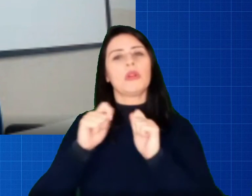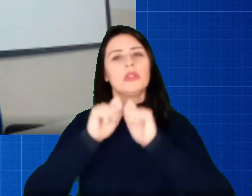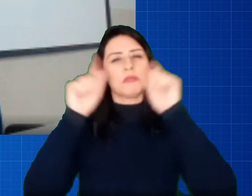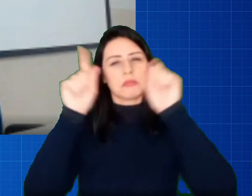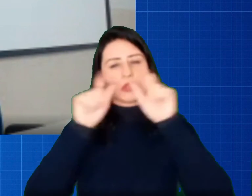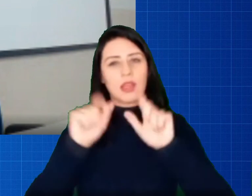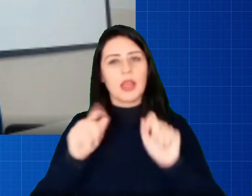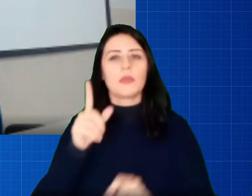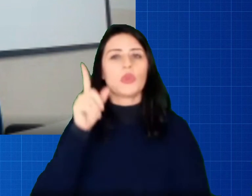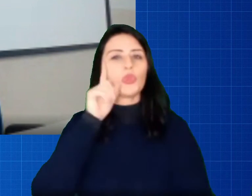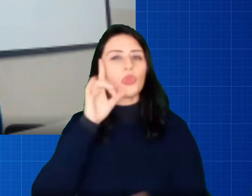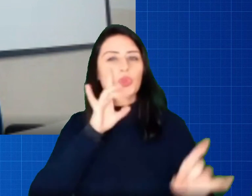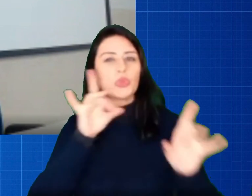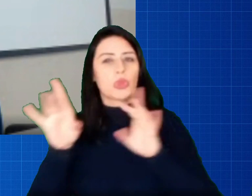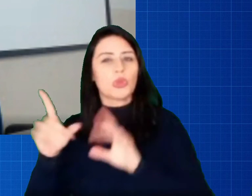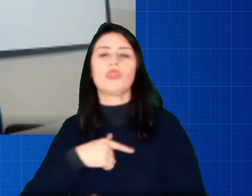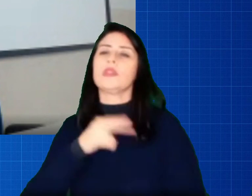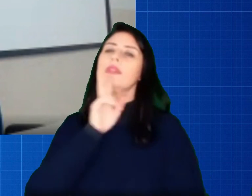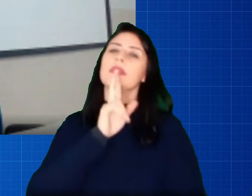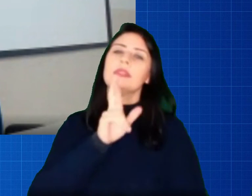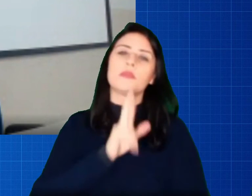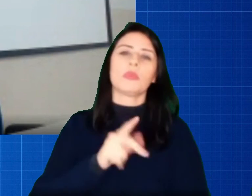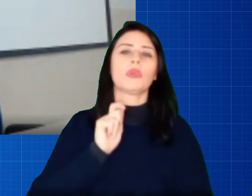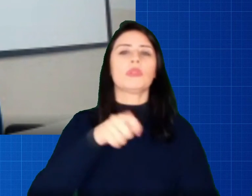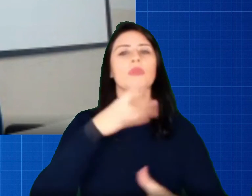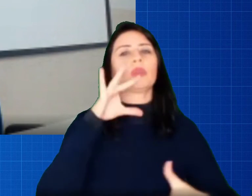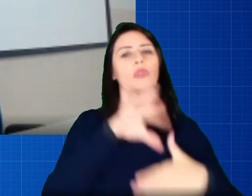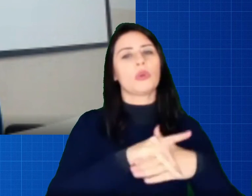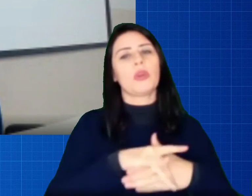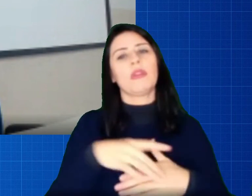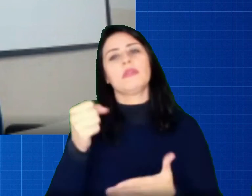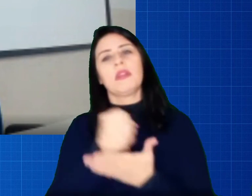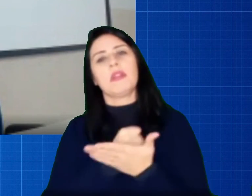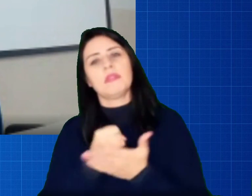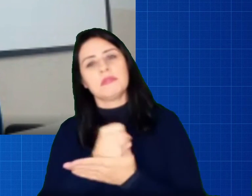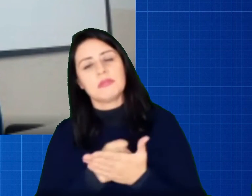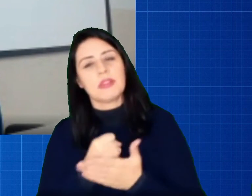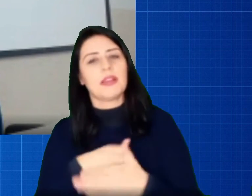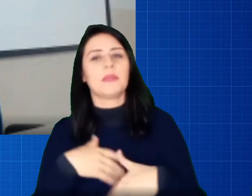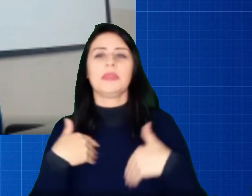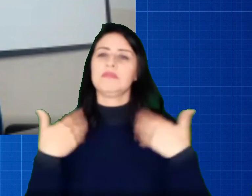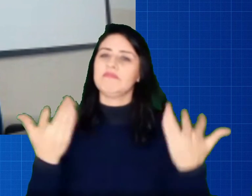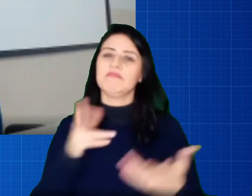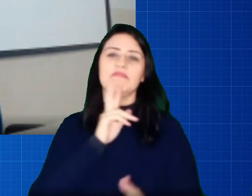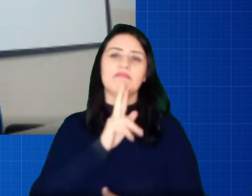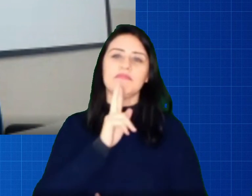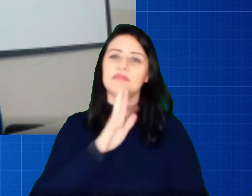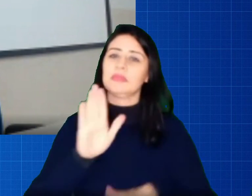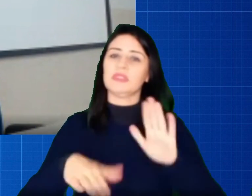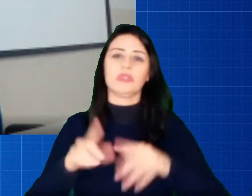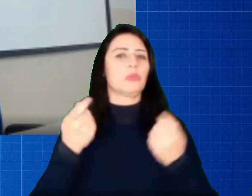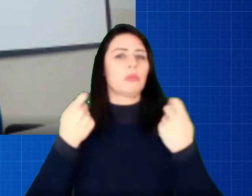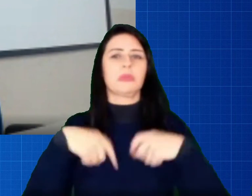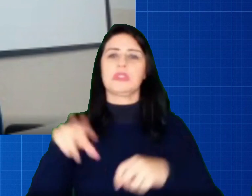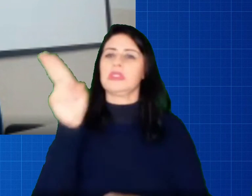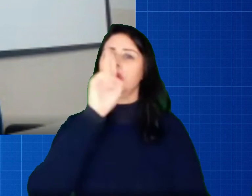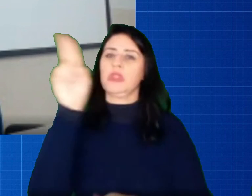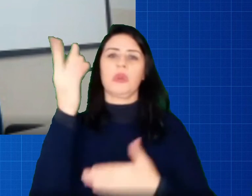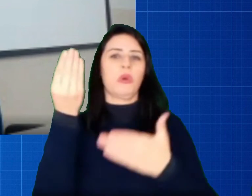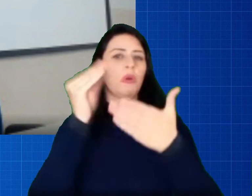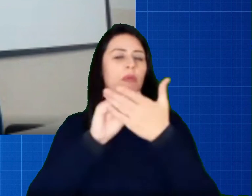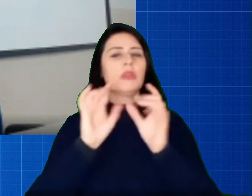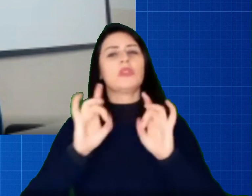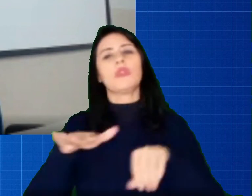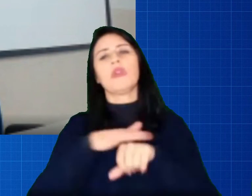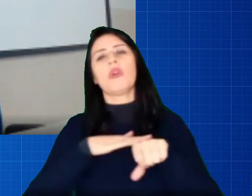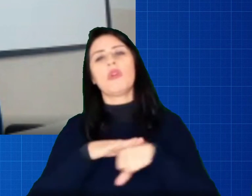que quiserem fazer pergunta por e-mail, pode. Eu abro todo dia e-mail, eu respondo sobre doença, sobre teste, sobre o que